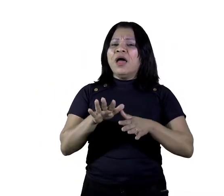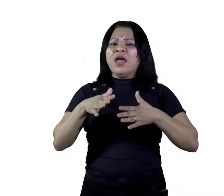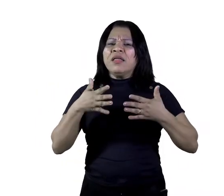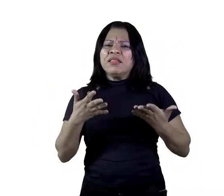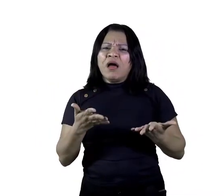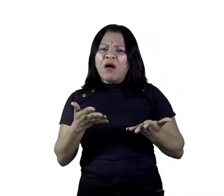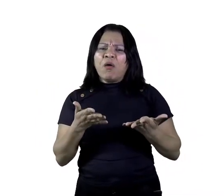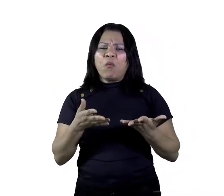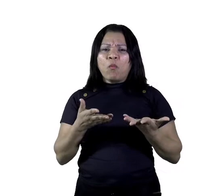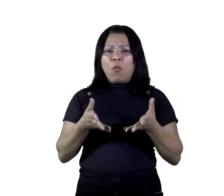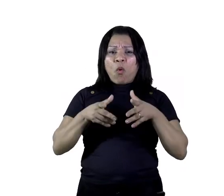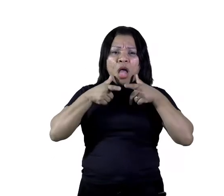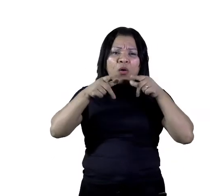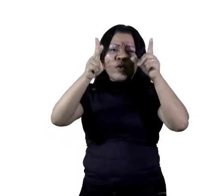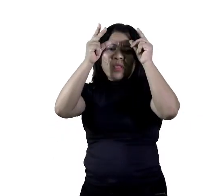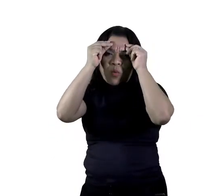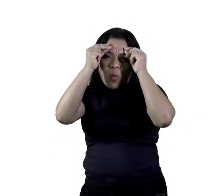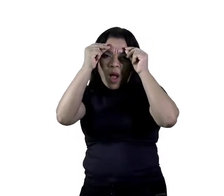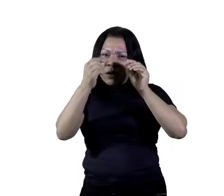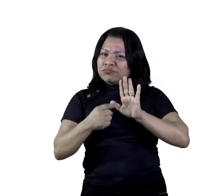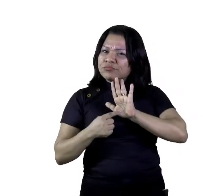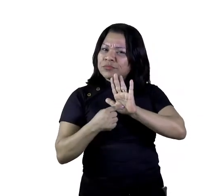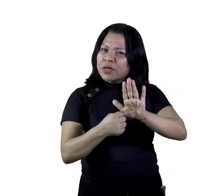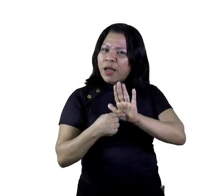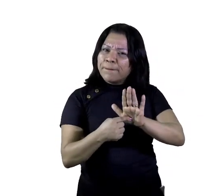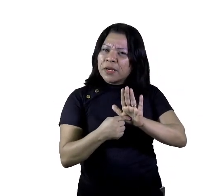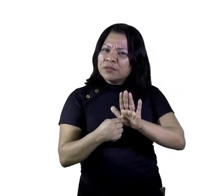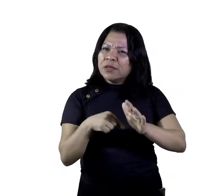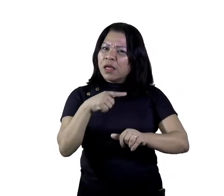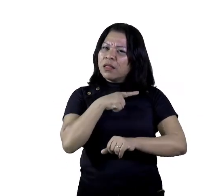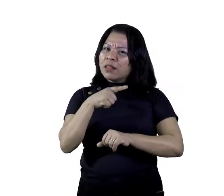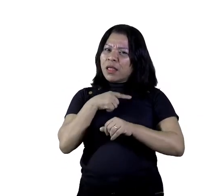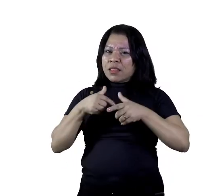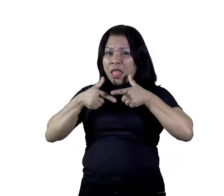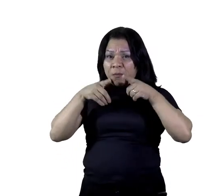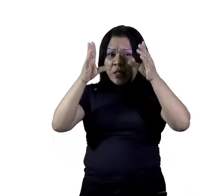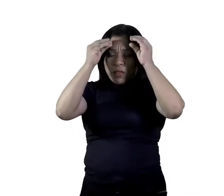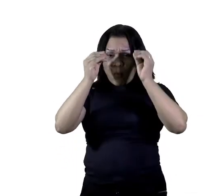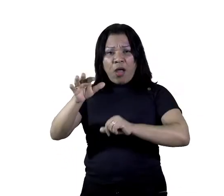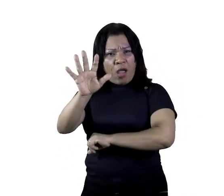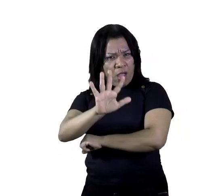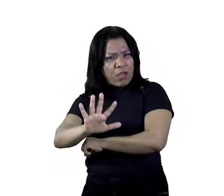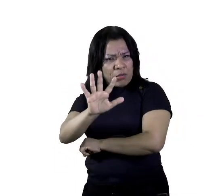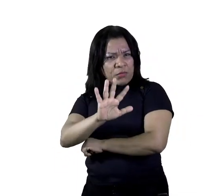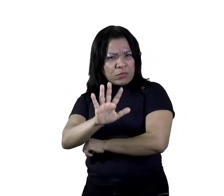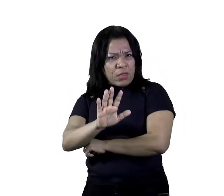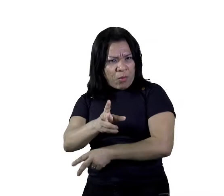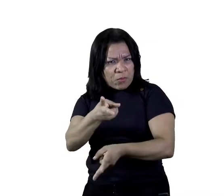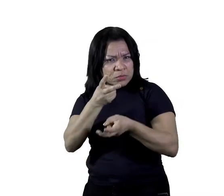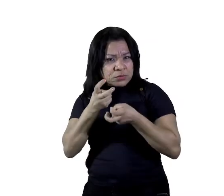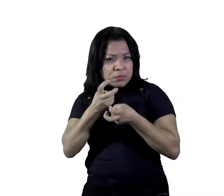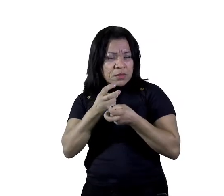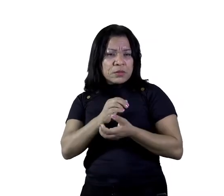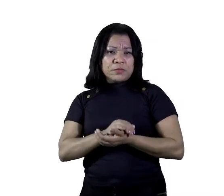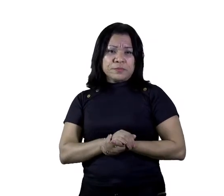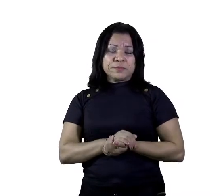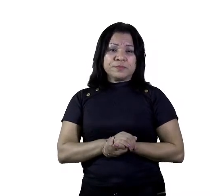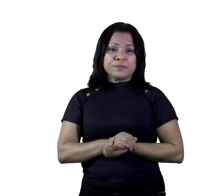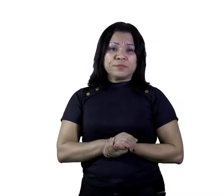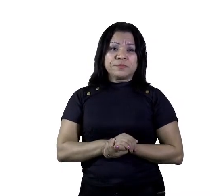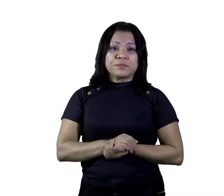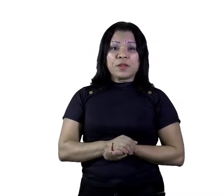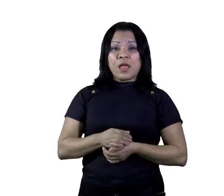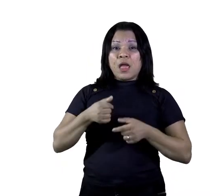linguagem que apresenta nesse conto? Será que tem uma linguagem regional? Nós percebemos aí uma linguagem regional? Linguagem